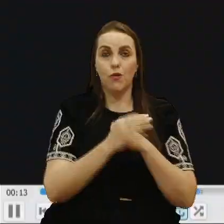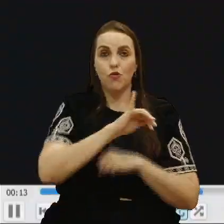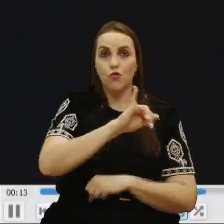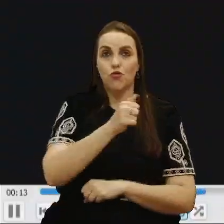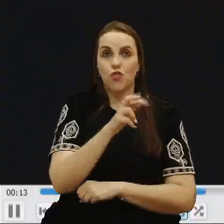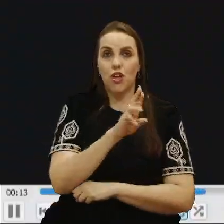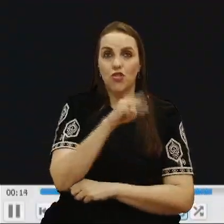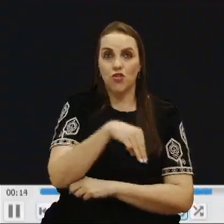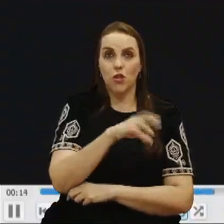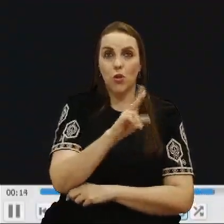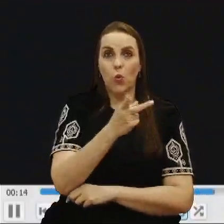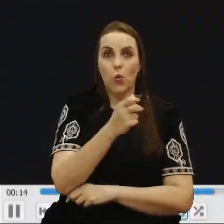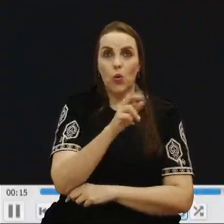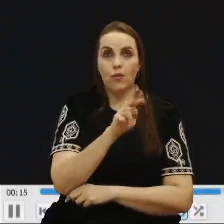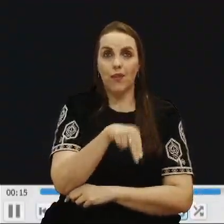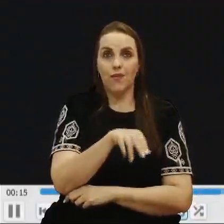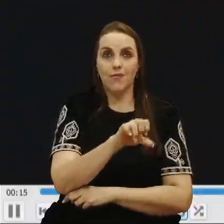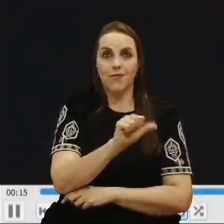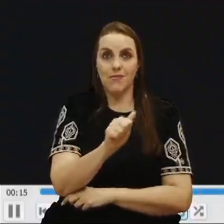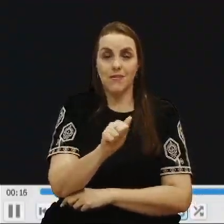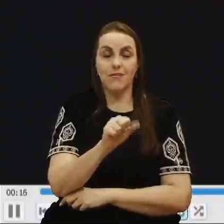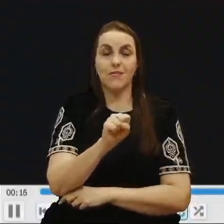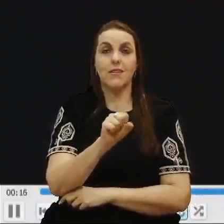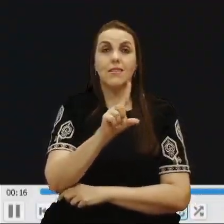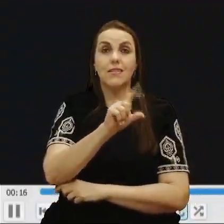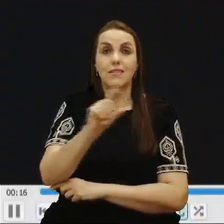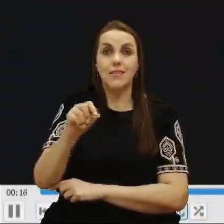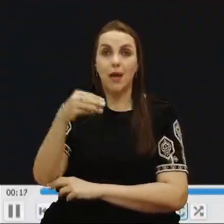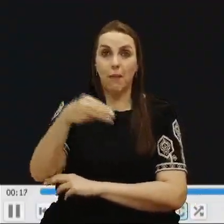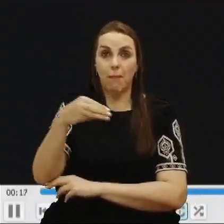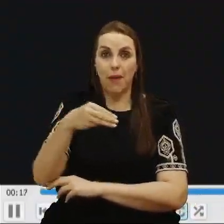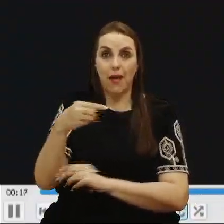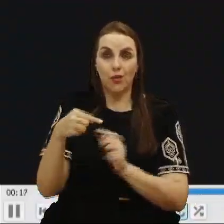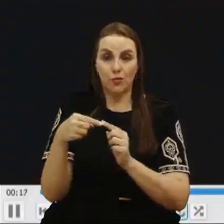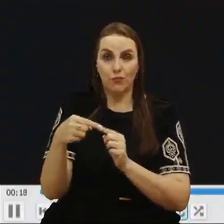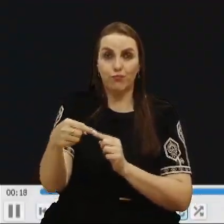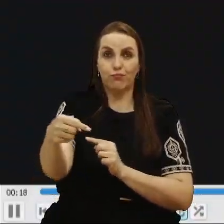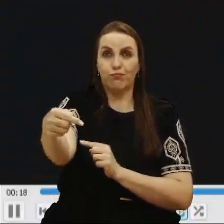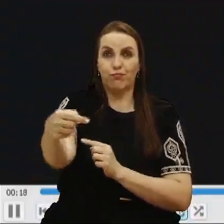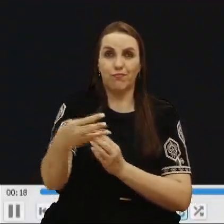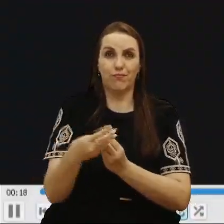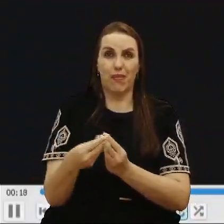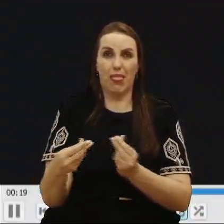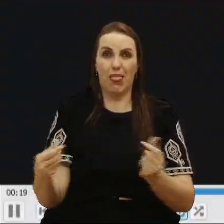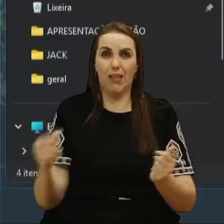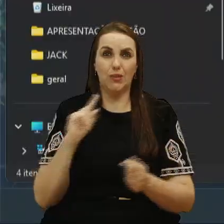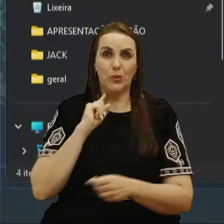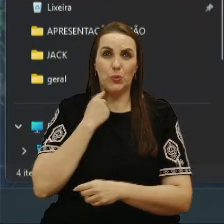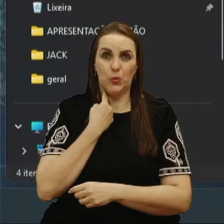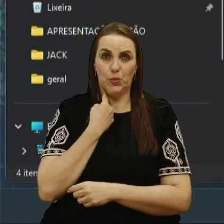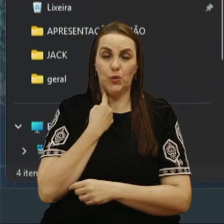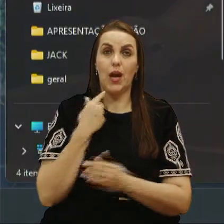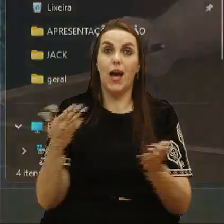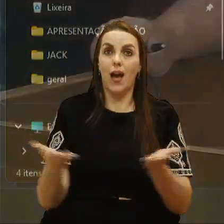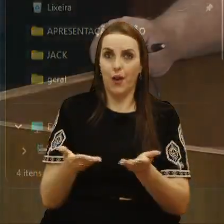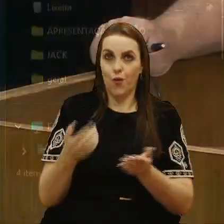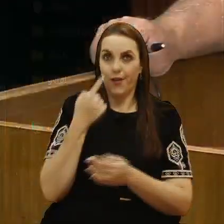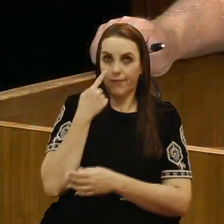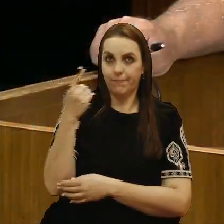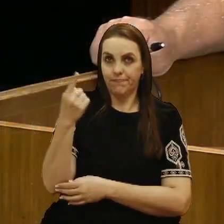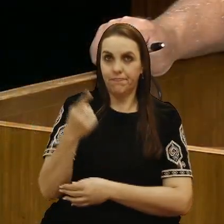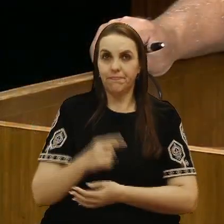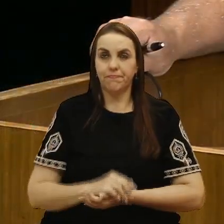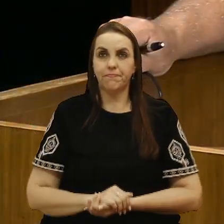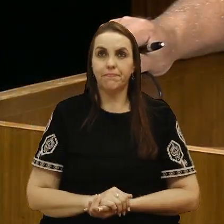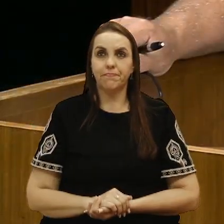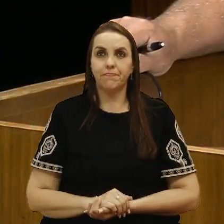barragem. olha a água indo para a barragem, 100 metros Pode colocar outro da vídeo agora. barragem. Como é que está hoje? Olha a situação.